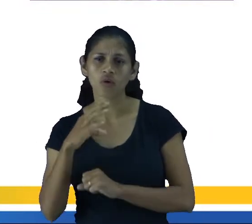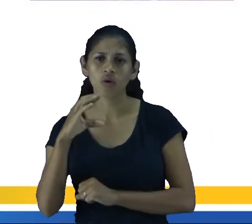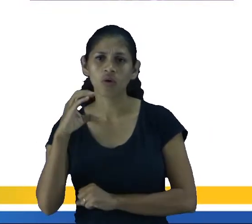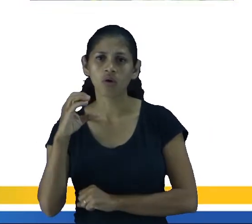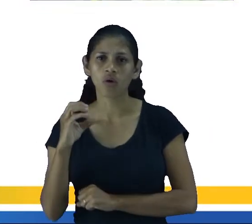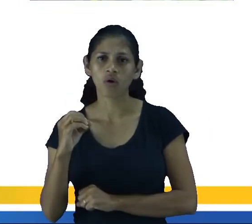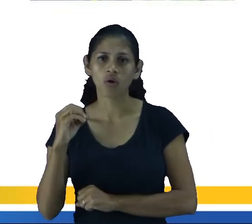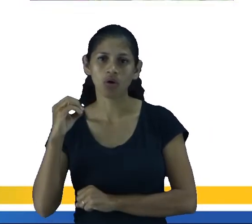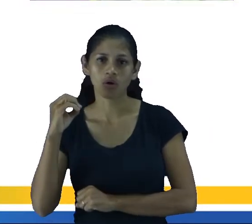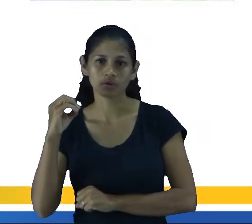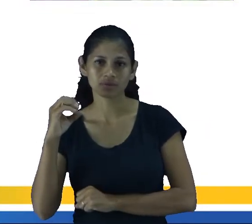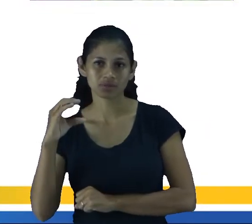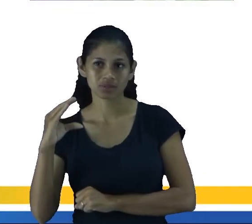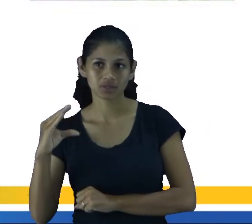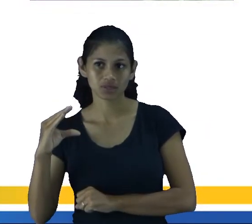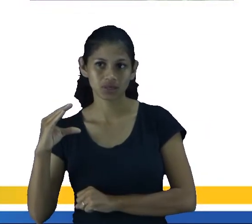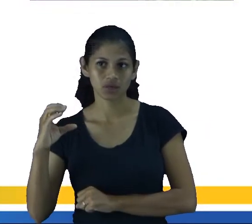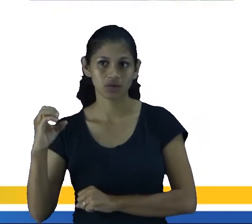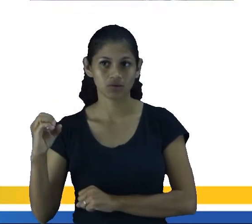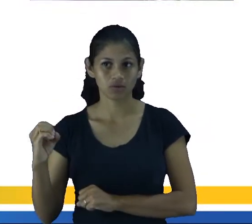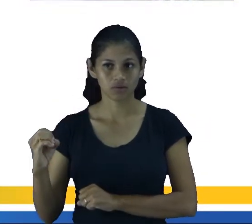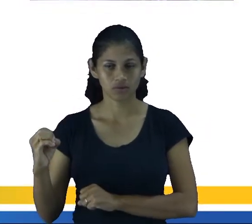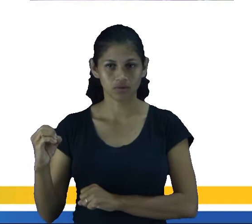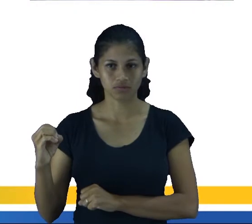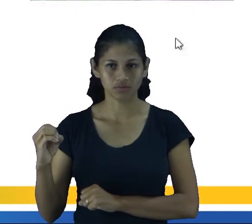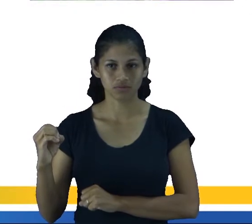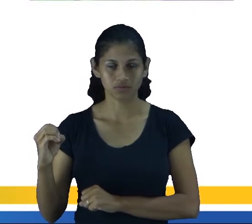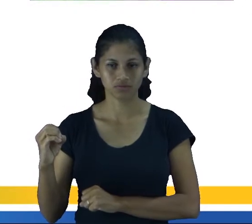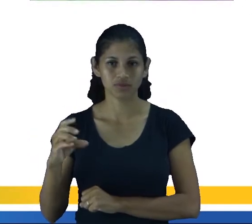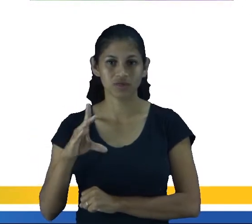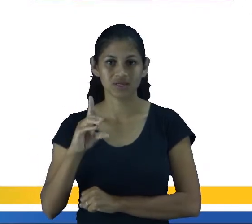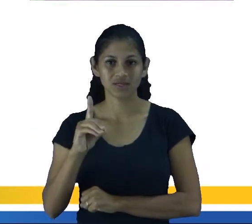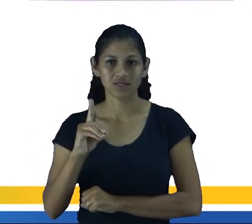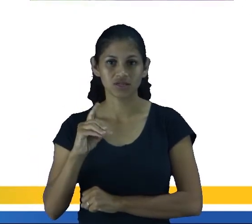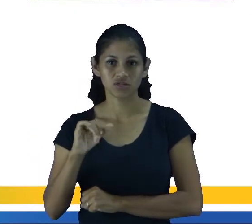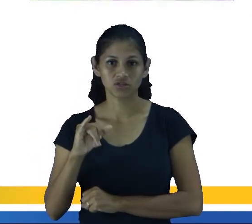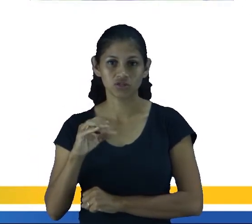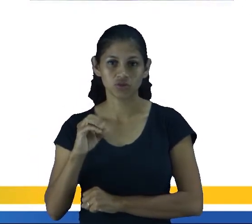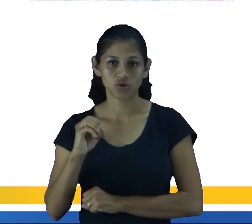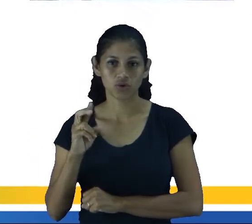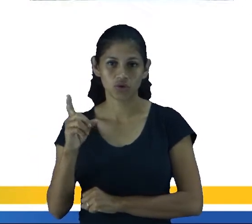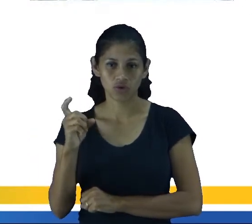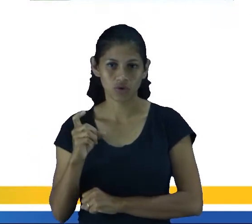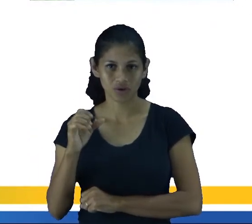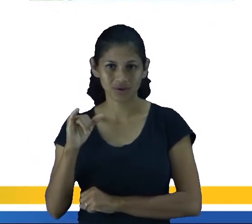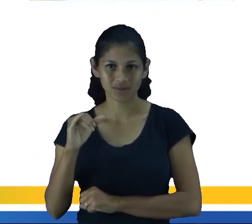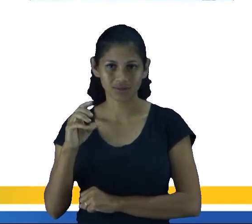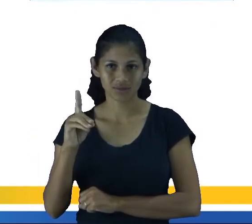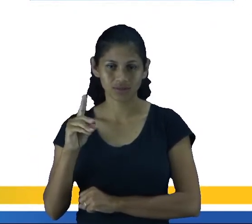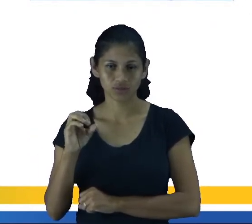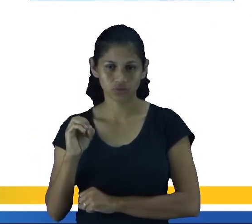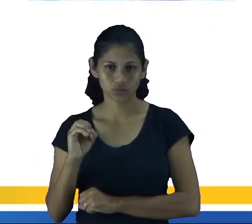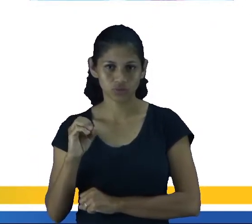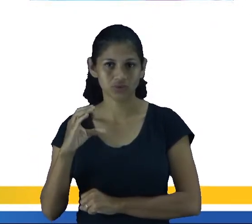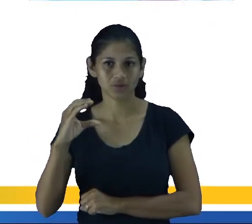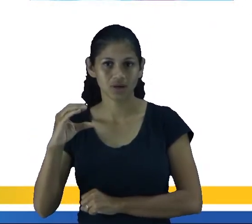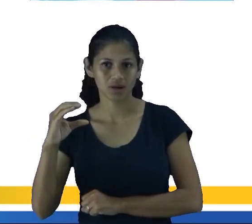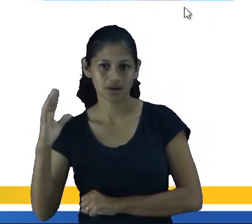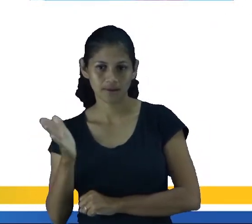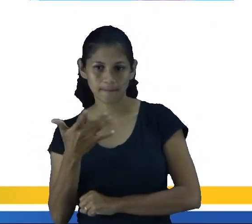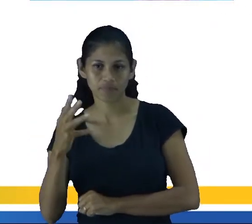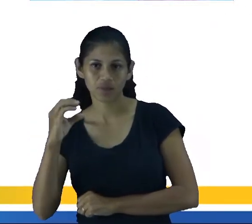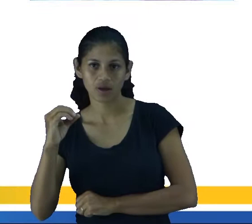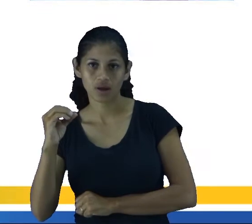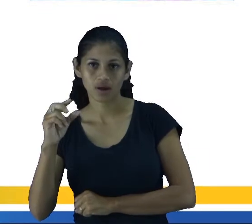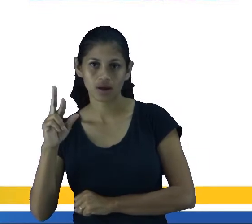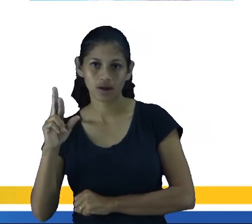CO2. A molécula de CO2 é o dióxido de carbono, né? Então, o dióxido de carbono é a fumaça que é produzida